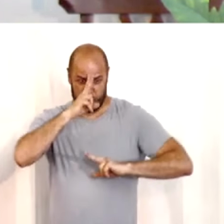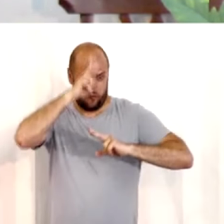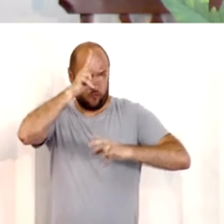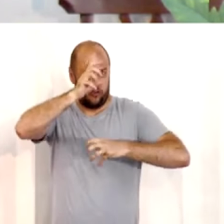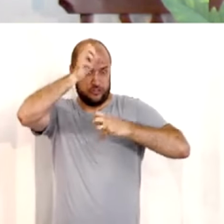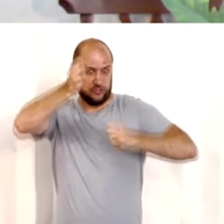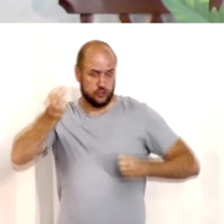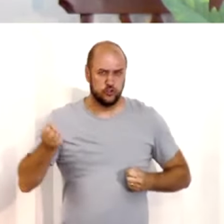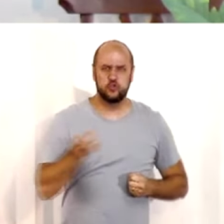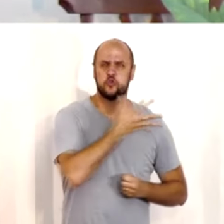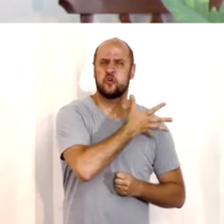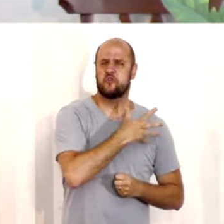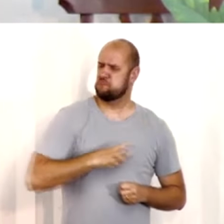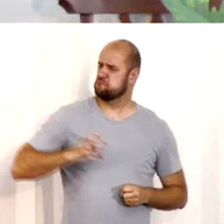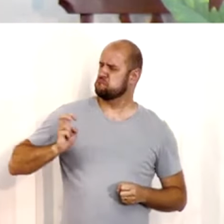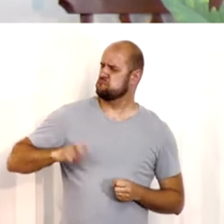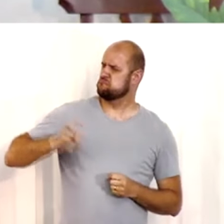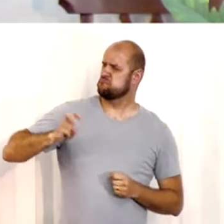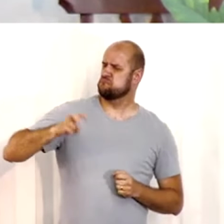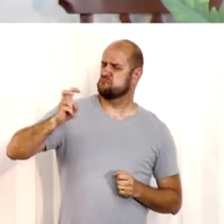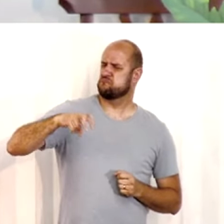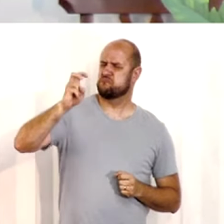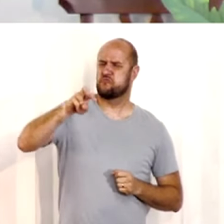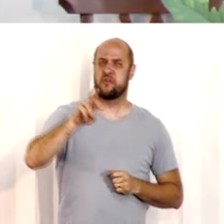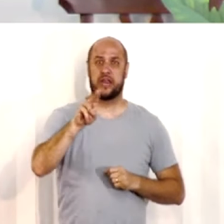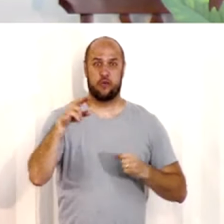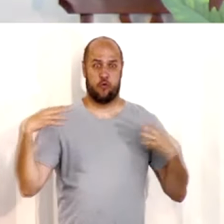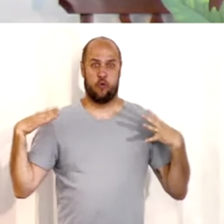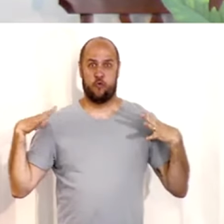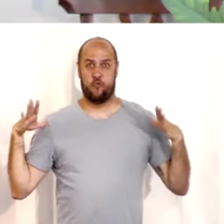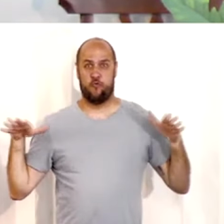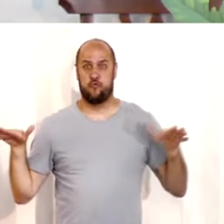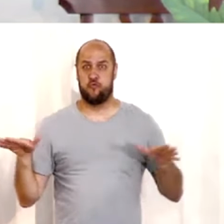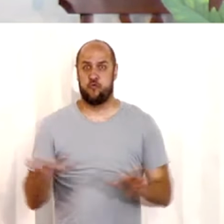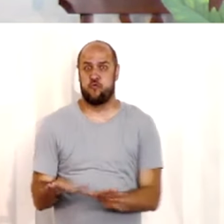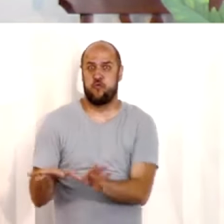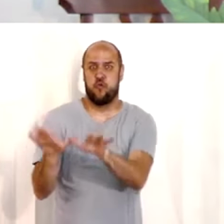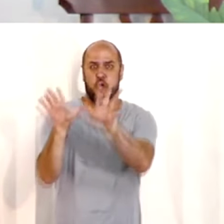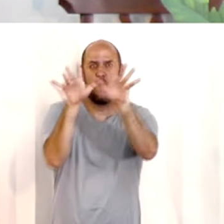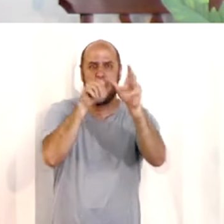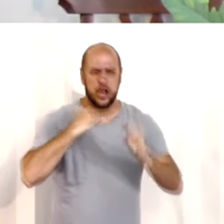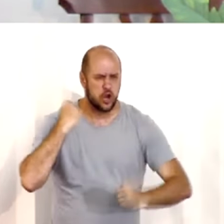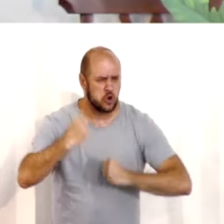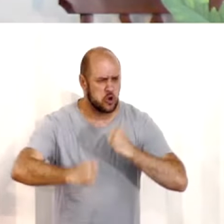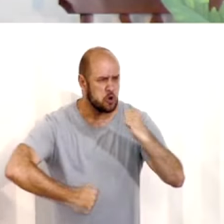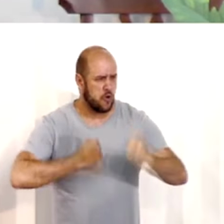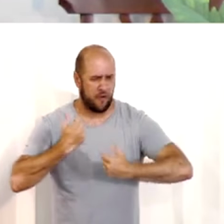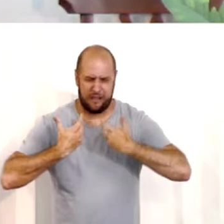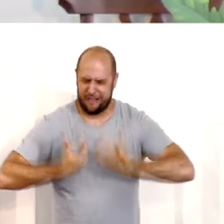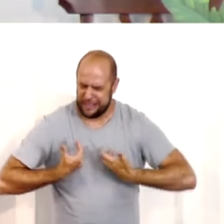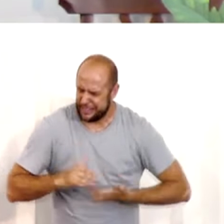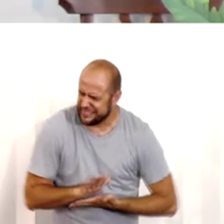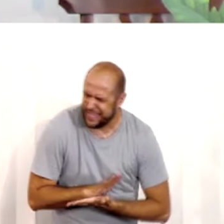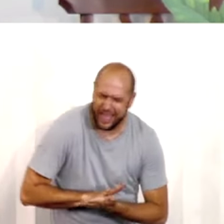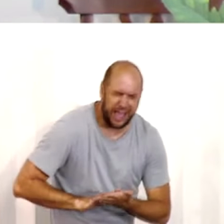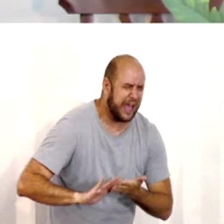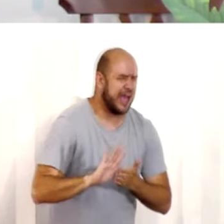forças, sobem como com asas como águias, correm e não se